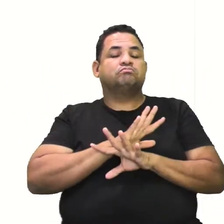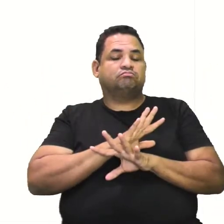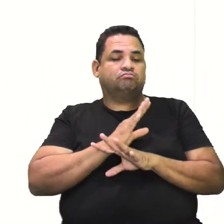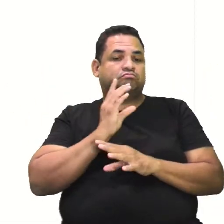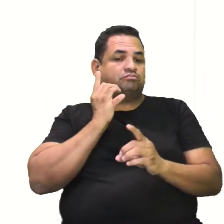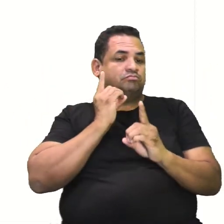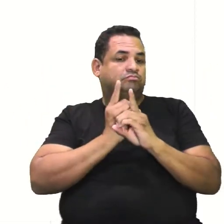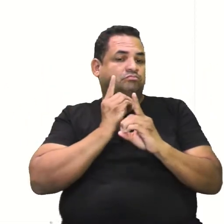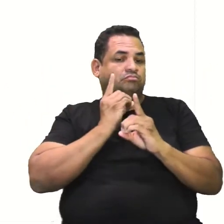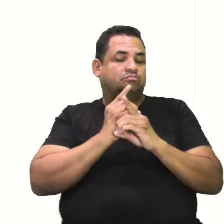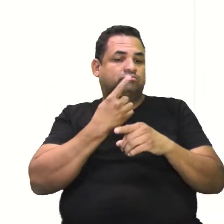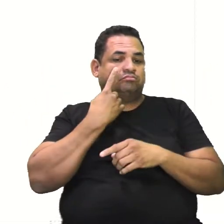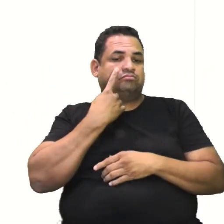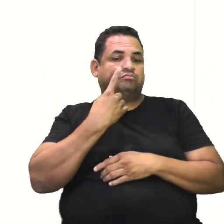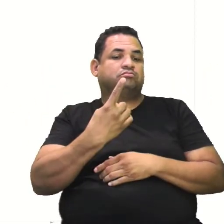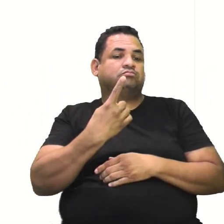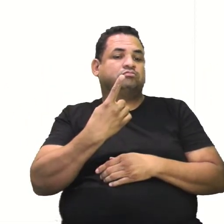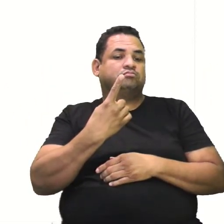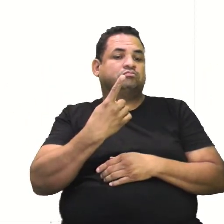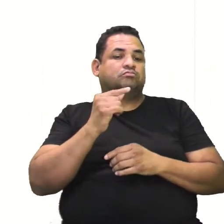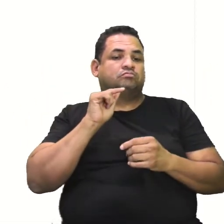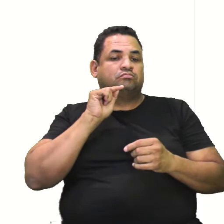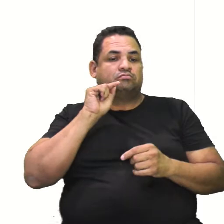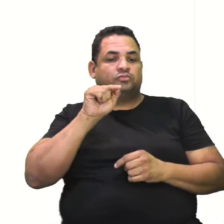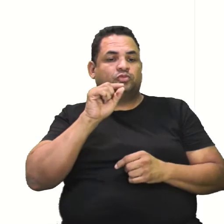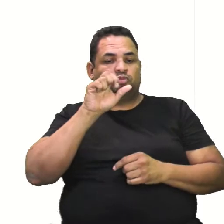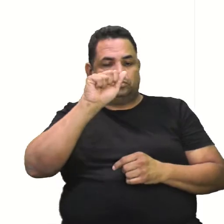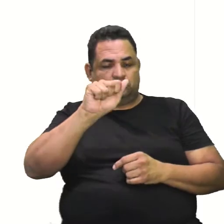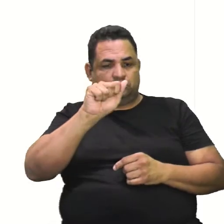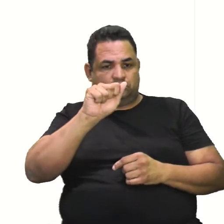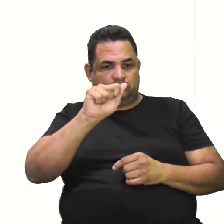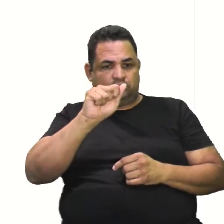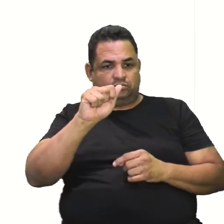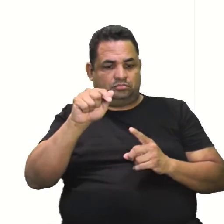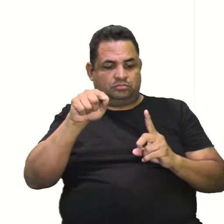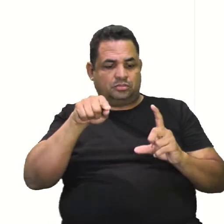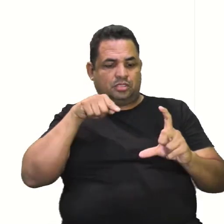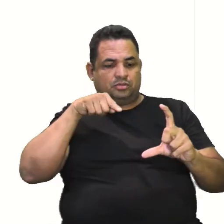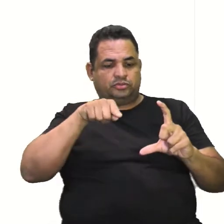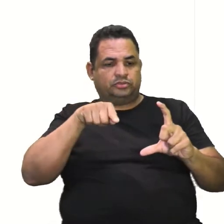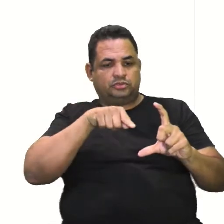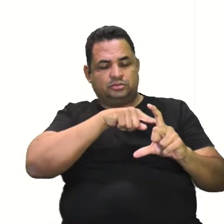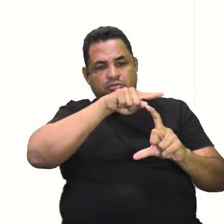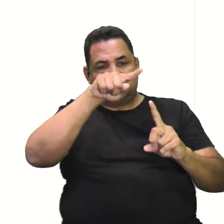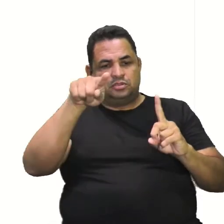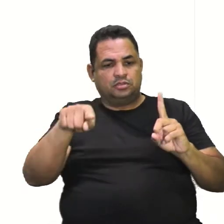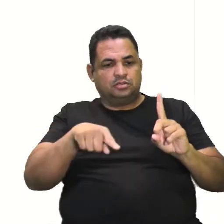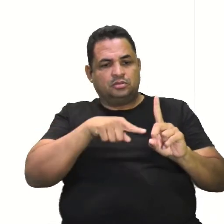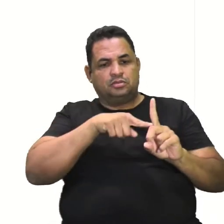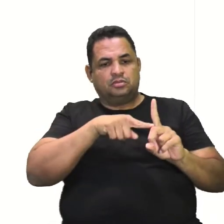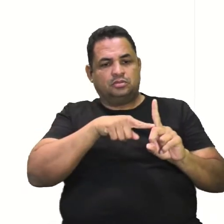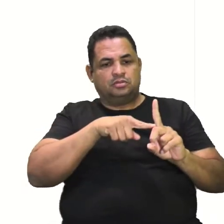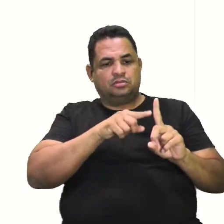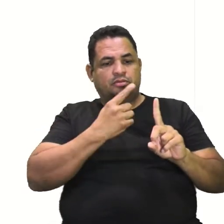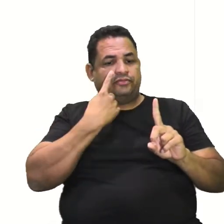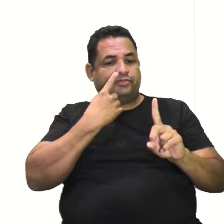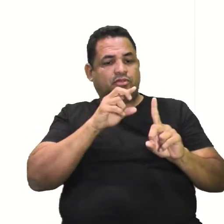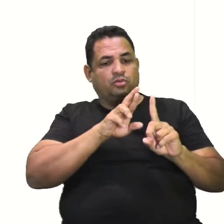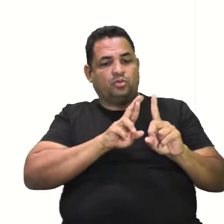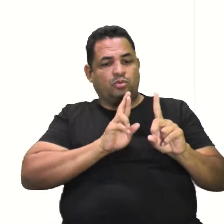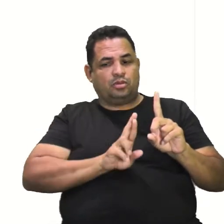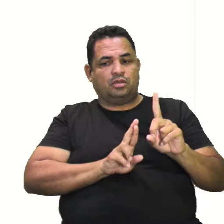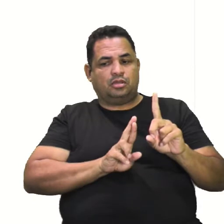posso chegar olhando para esse ponto A e o centro da circunferência e olhando para o